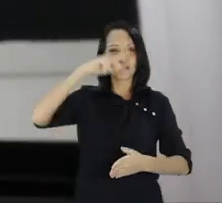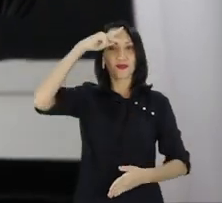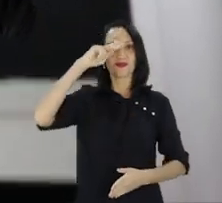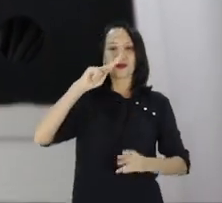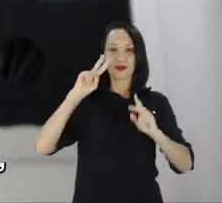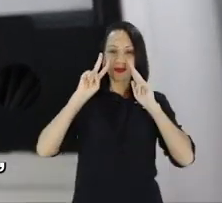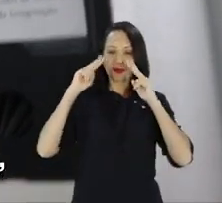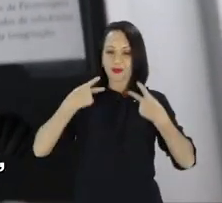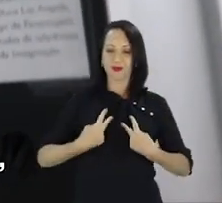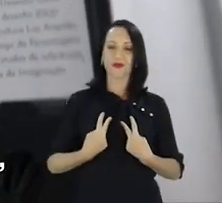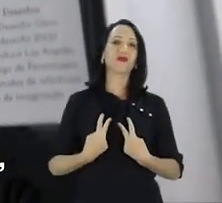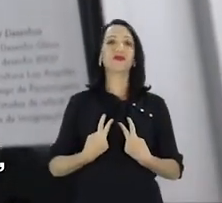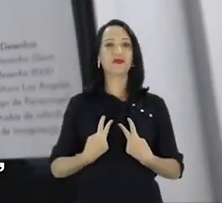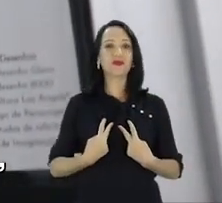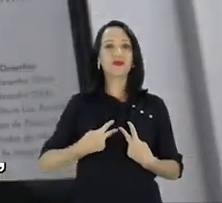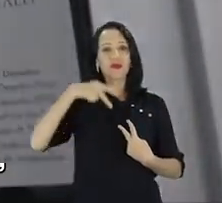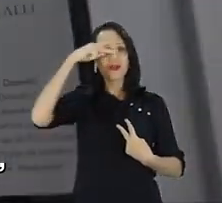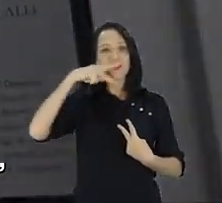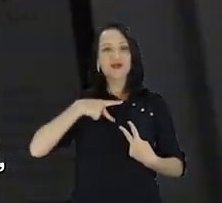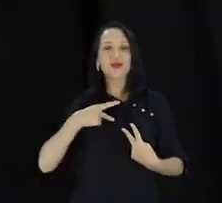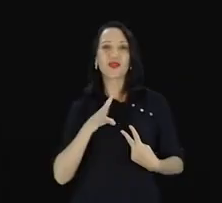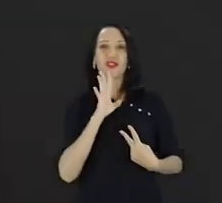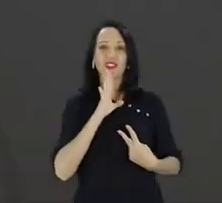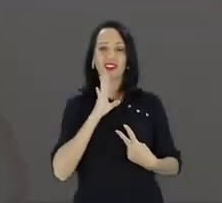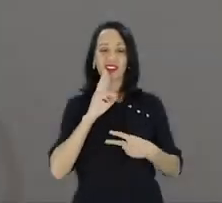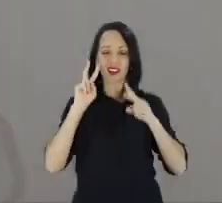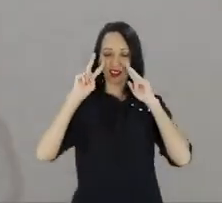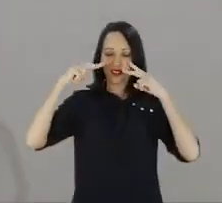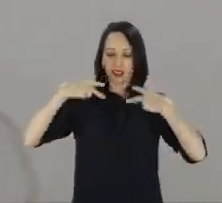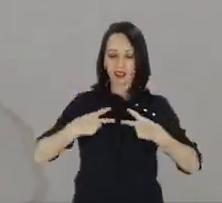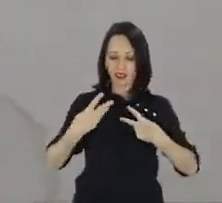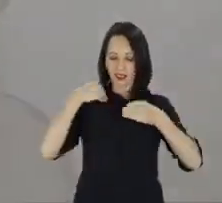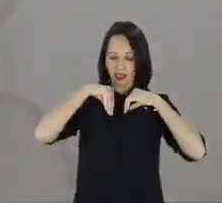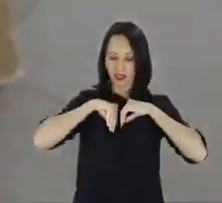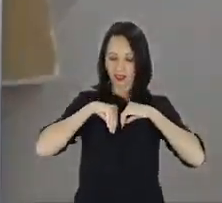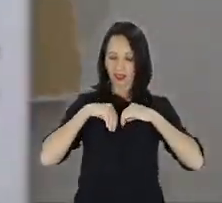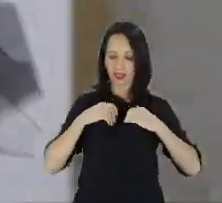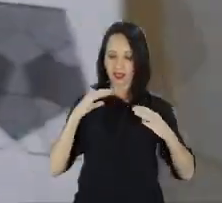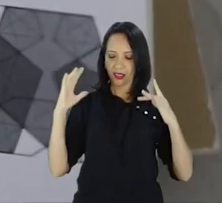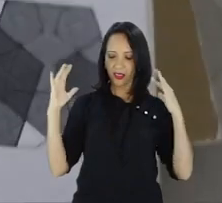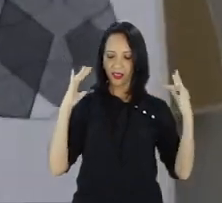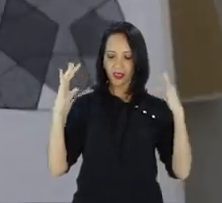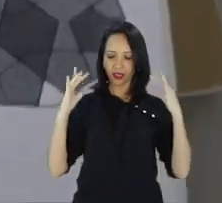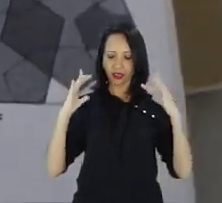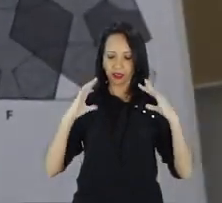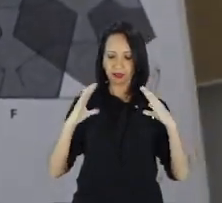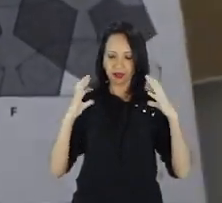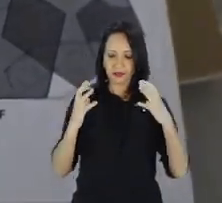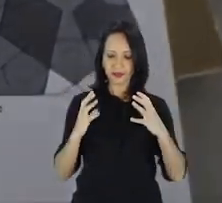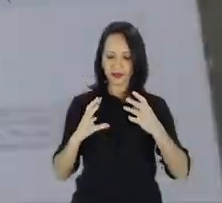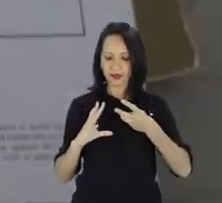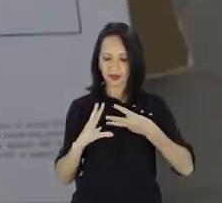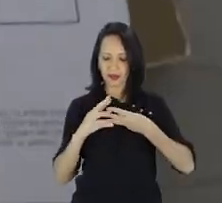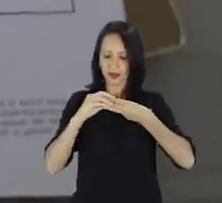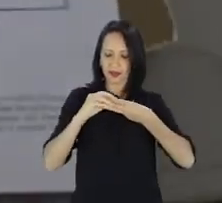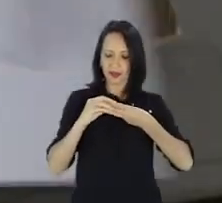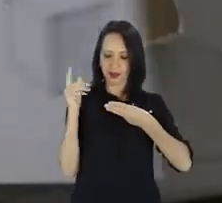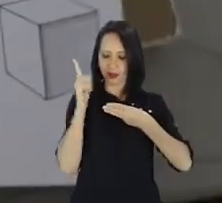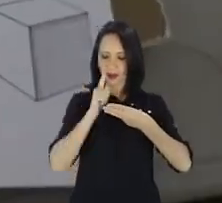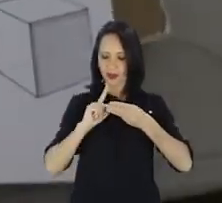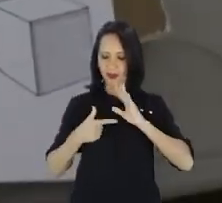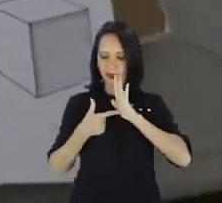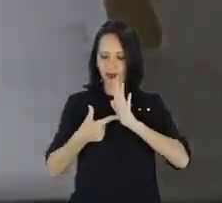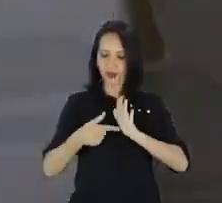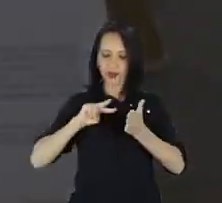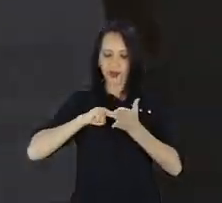e buscar dentro de mim o que com essas imagens estavam aqui imagens estavam aparecendo e tentar integrar essas três vias para poder entender se elas tinham algum